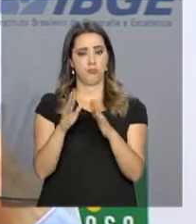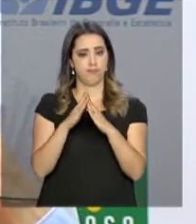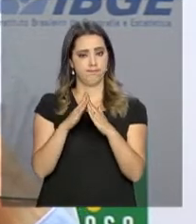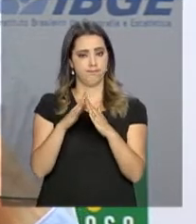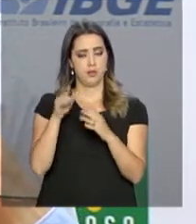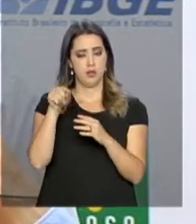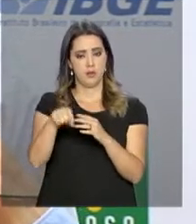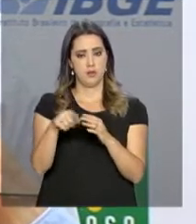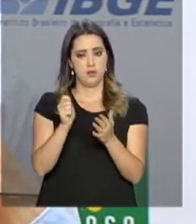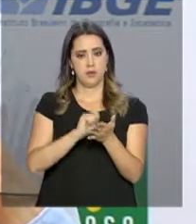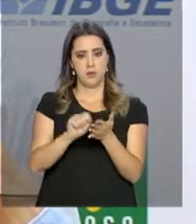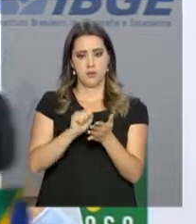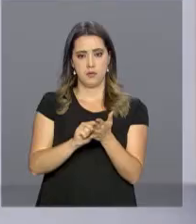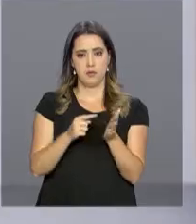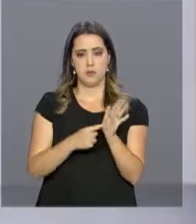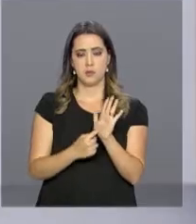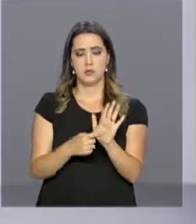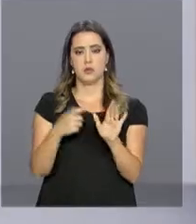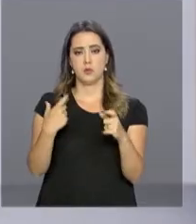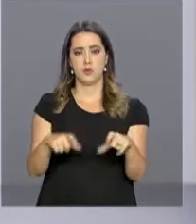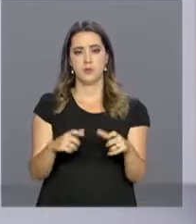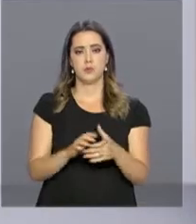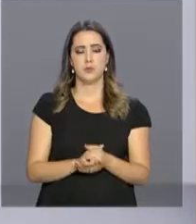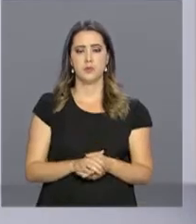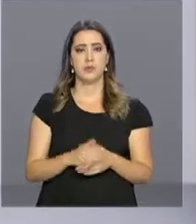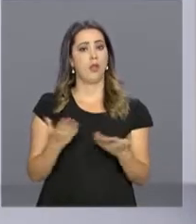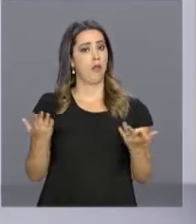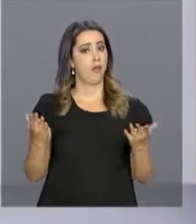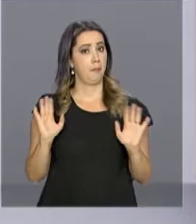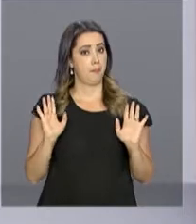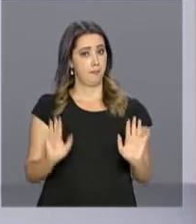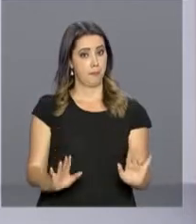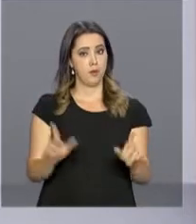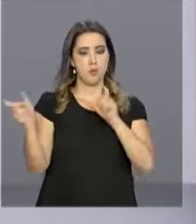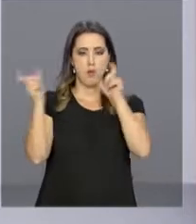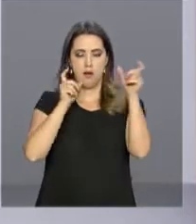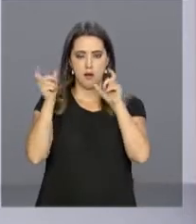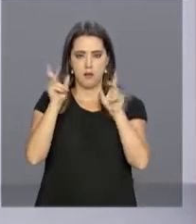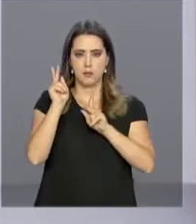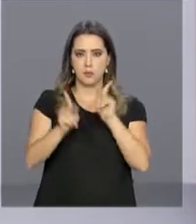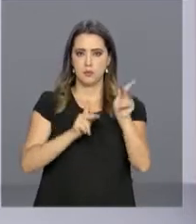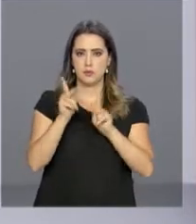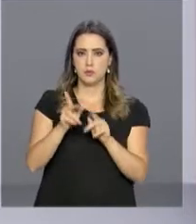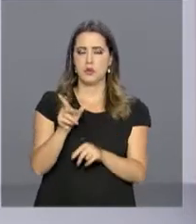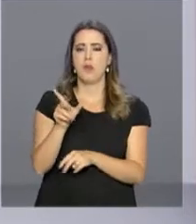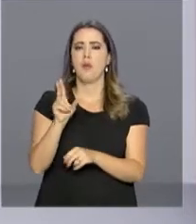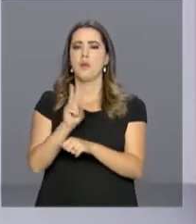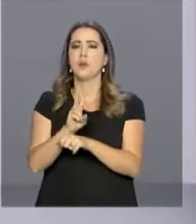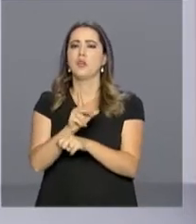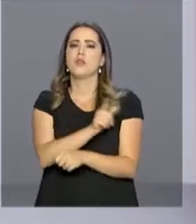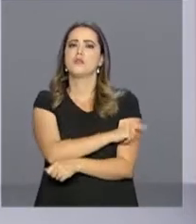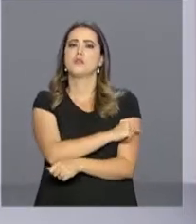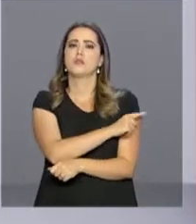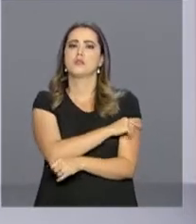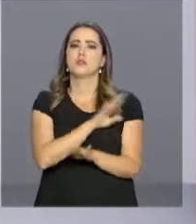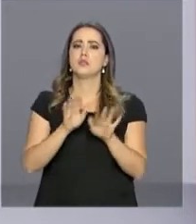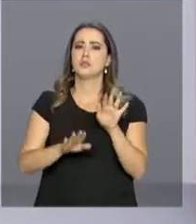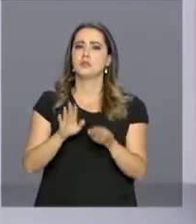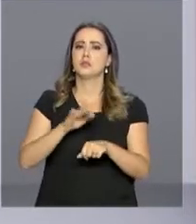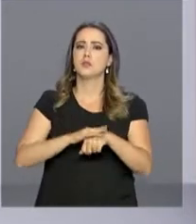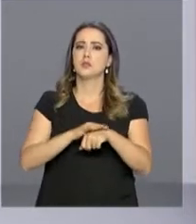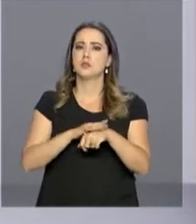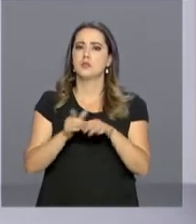ditado onde o questionário foi enviado agora um alerta para a população brasileira a cobertura de vacinas para algumas doenças